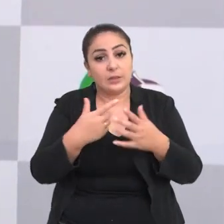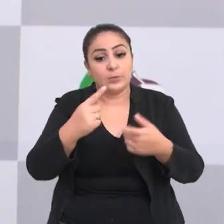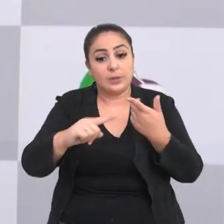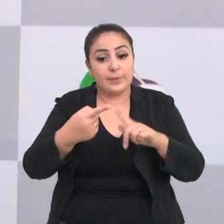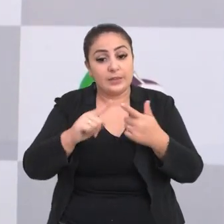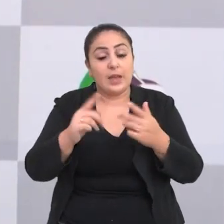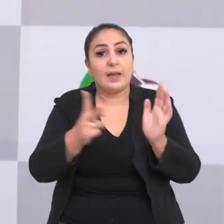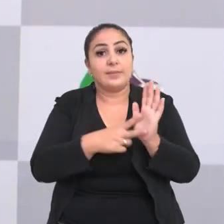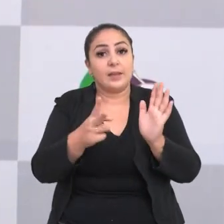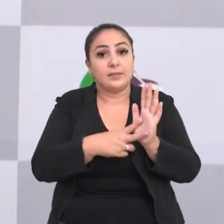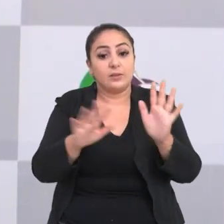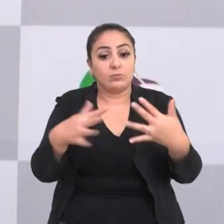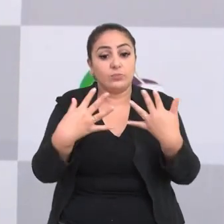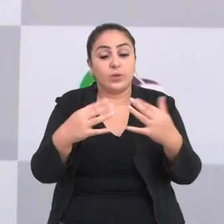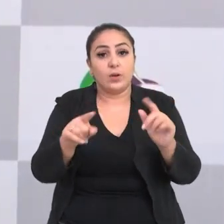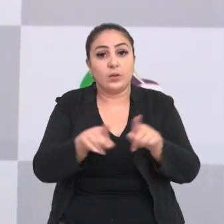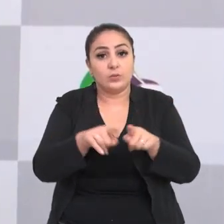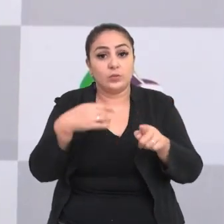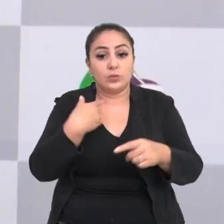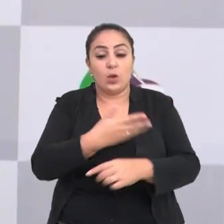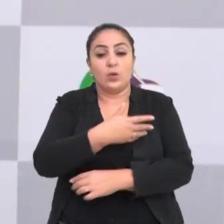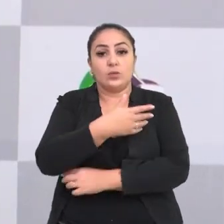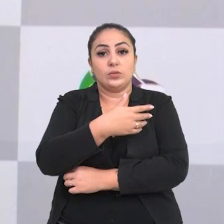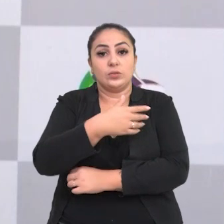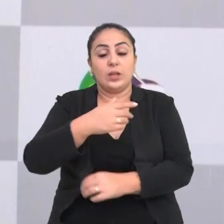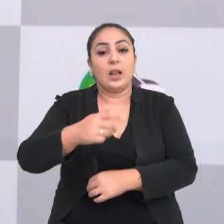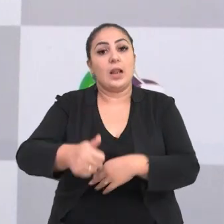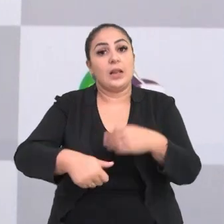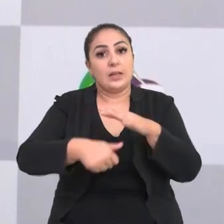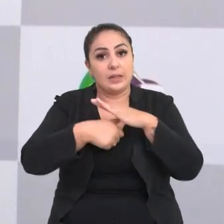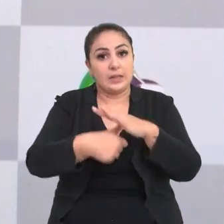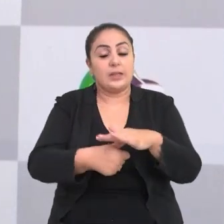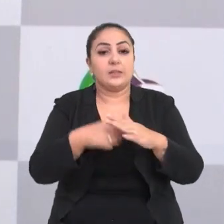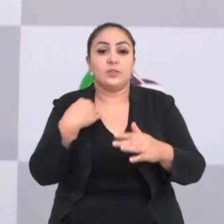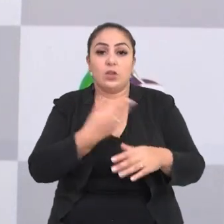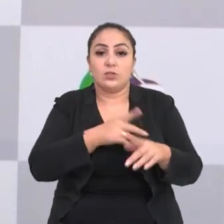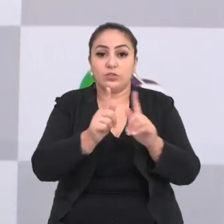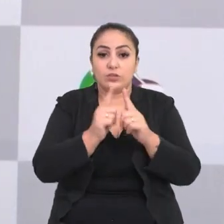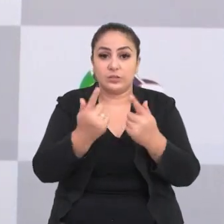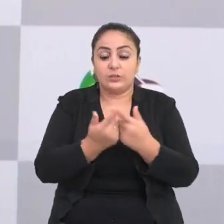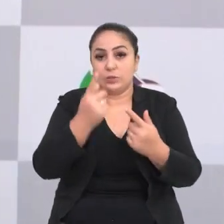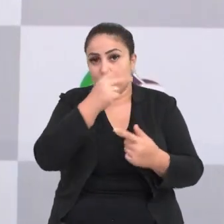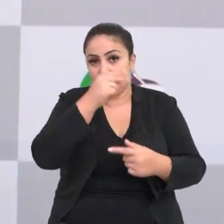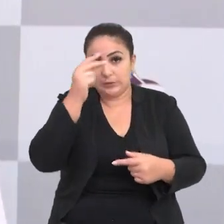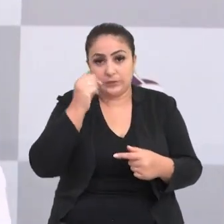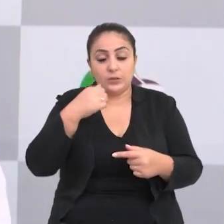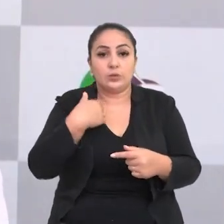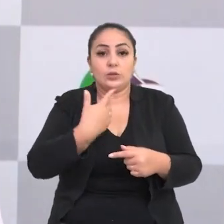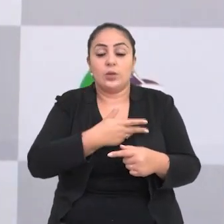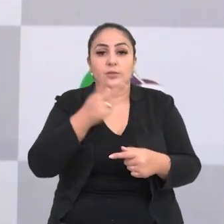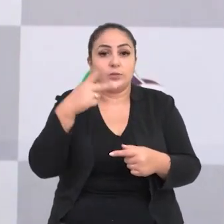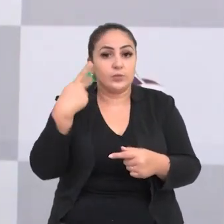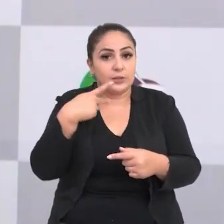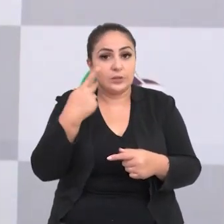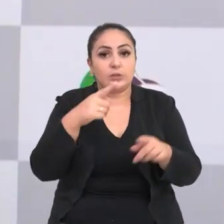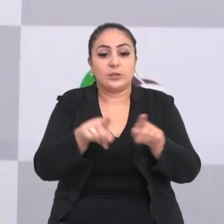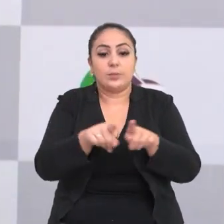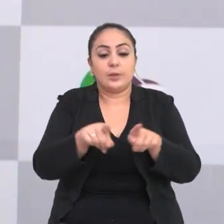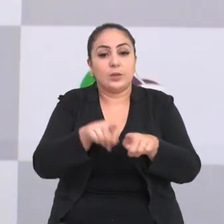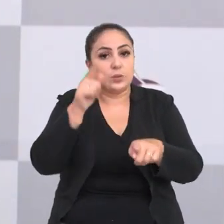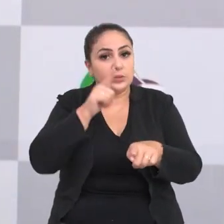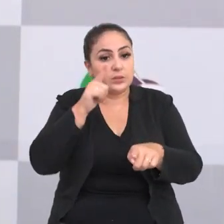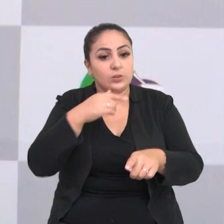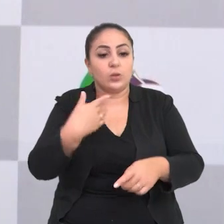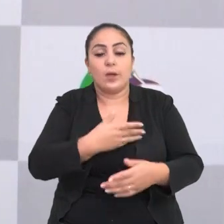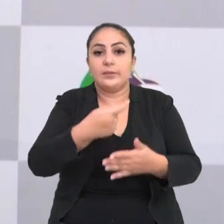queremos debater, queremos chamar a atenção dos nossos líderes, dos nossos gestores, do executivo, dos nossos vereadores, para